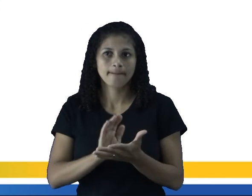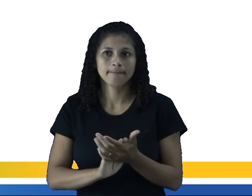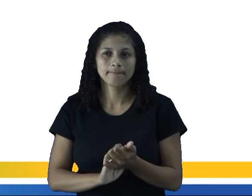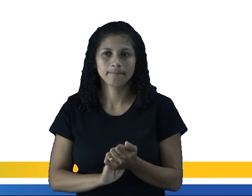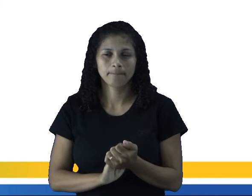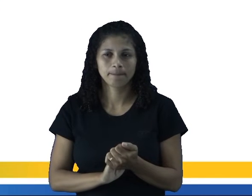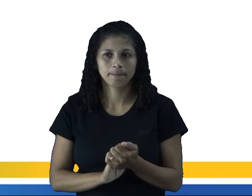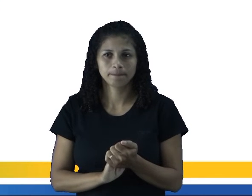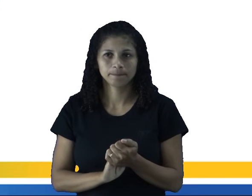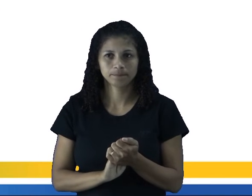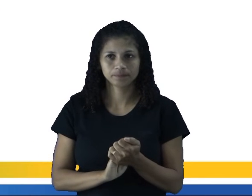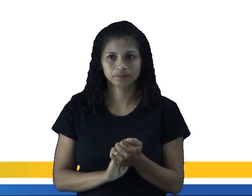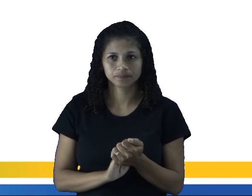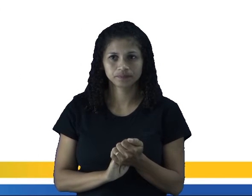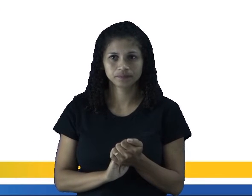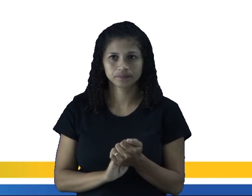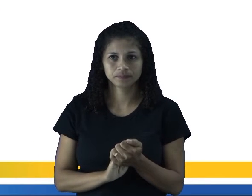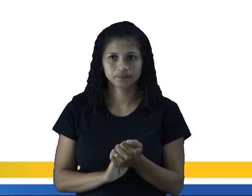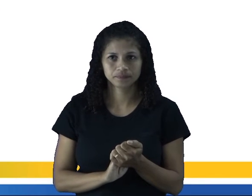aos gases nobres.